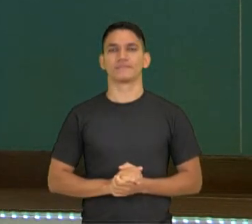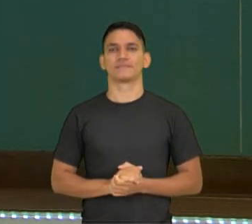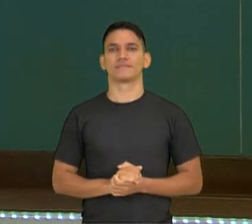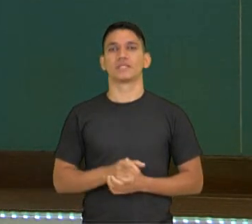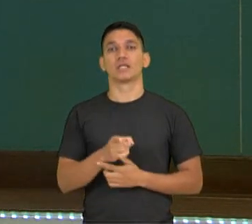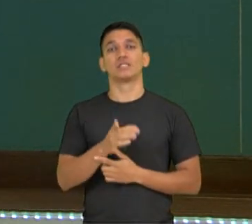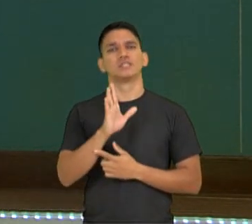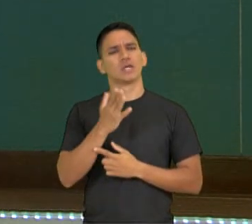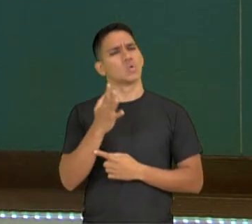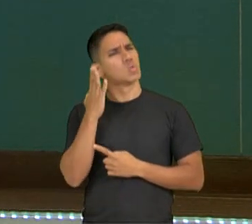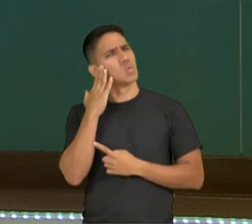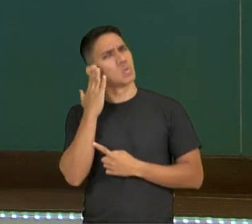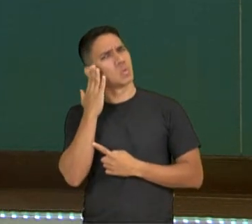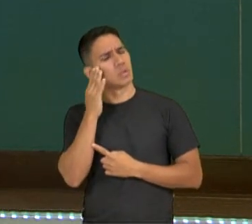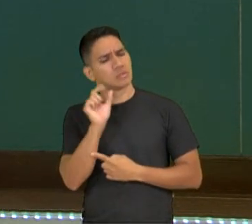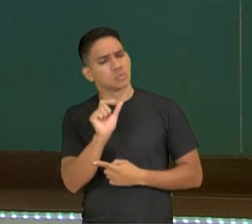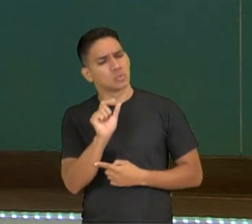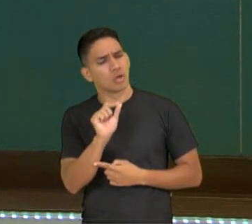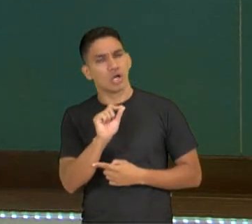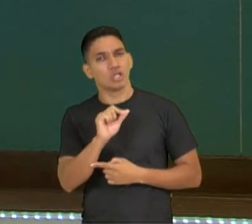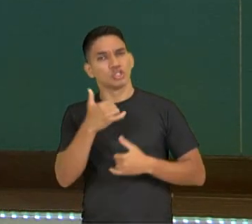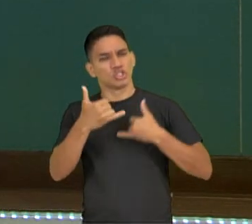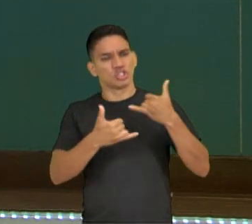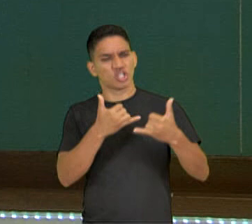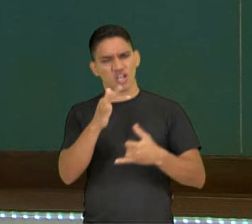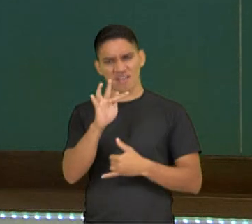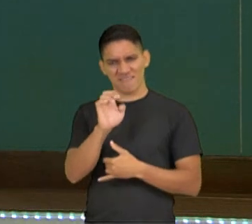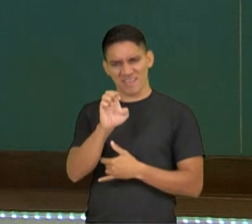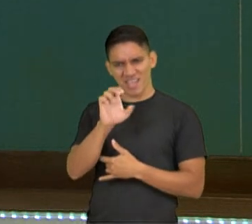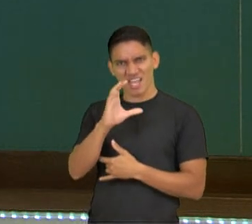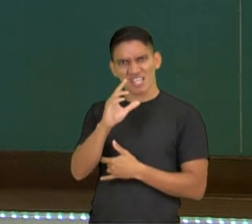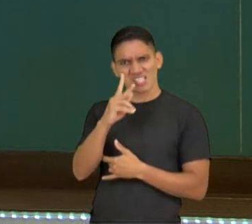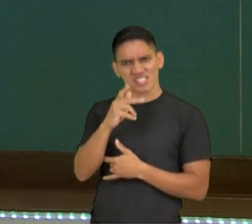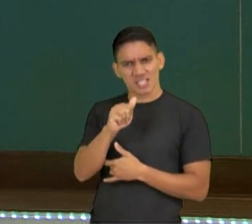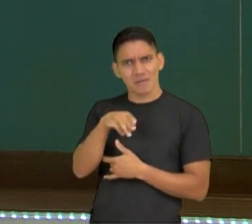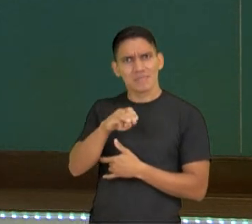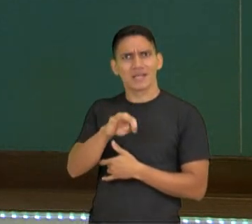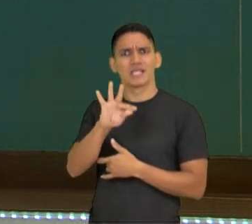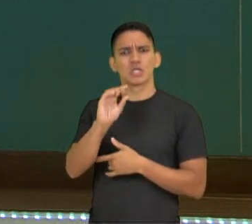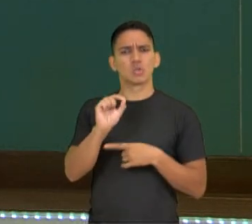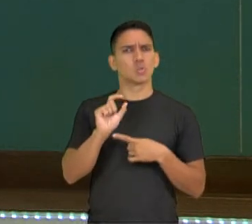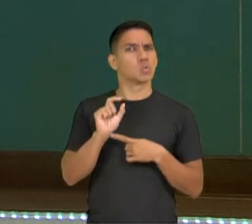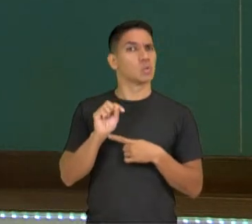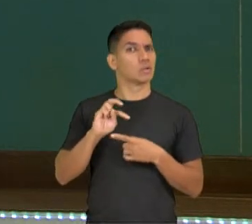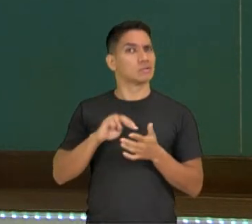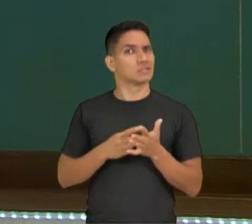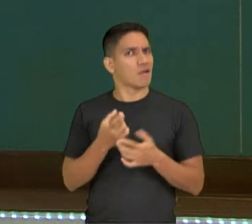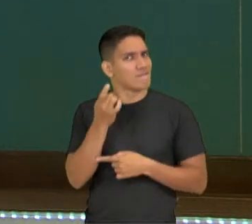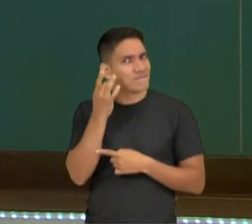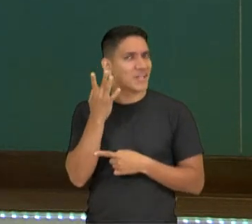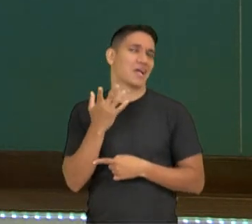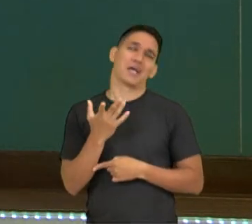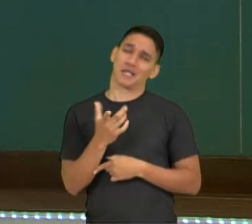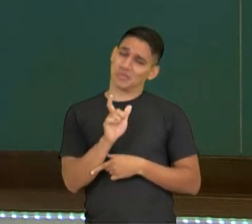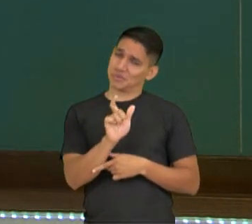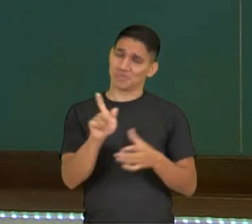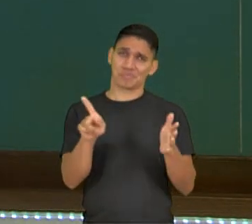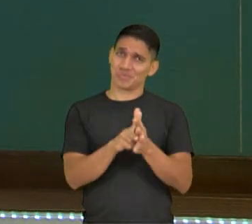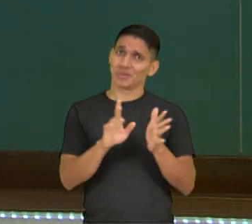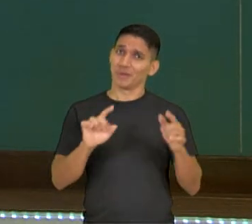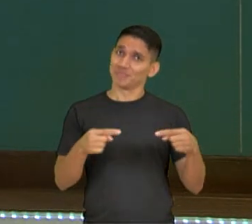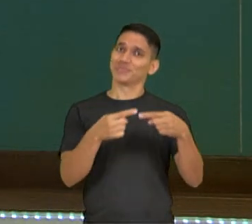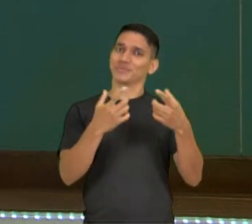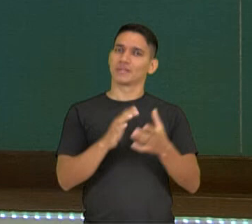E já ouviu falar em jogos de fechamento? Esse está fácil, que o próprio nome diz, né? Fechamento. Então a gente